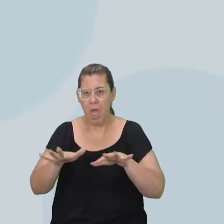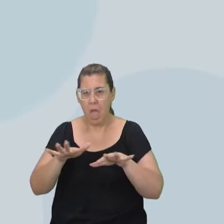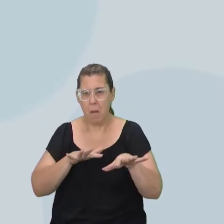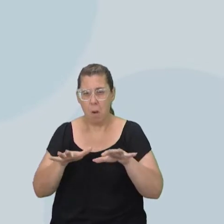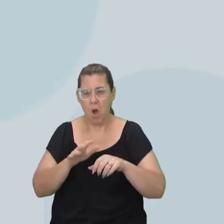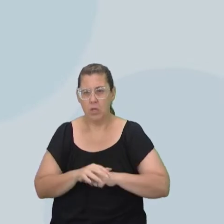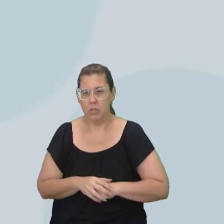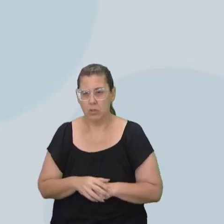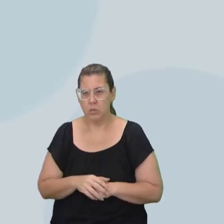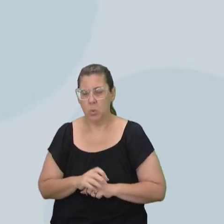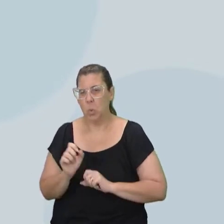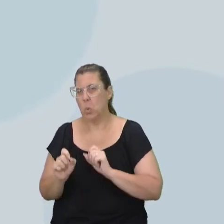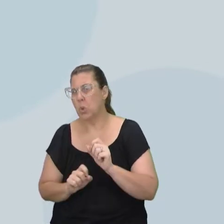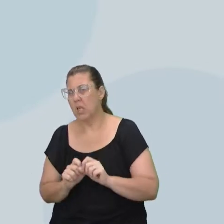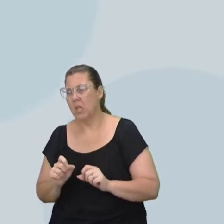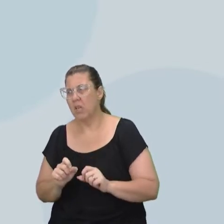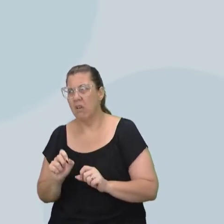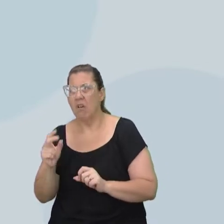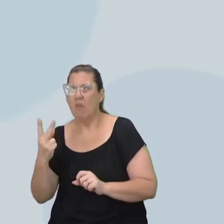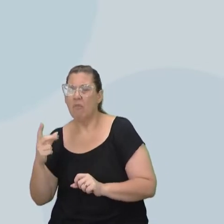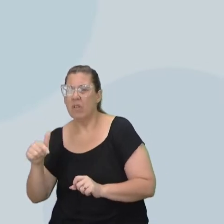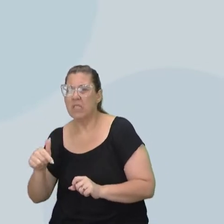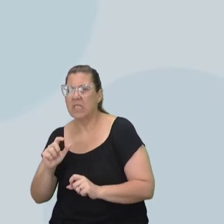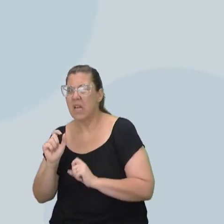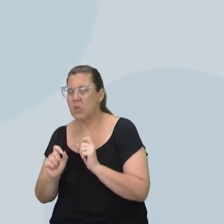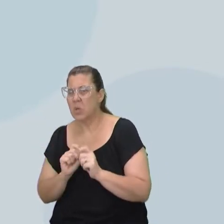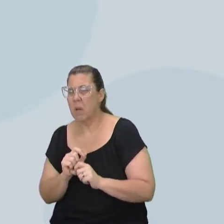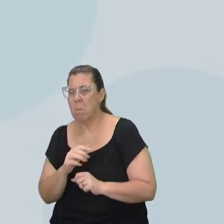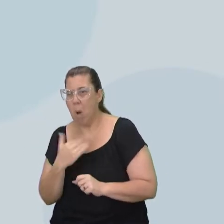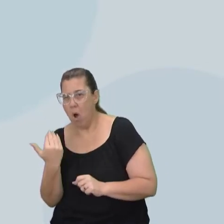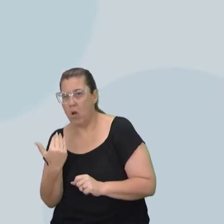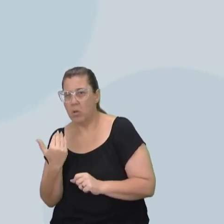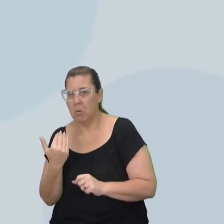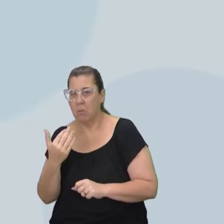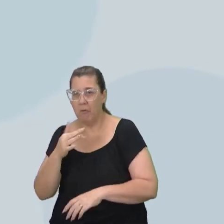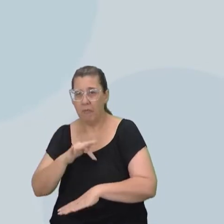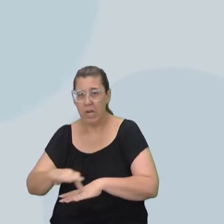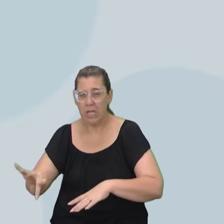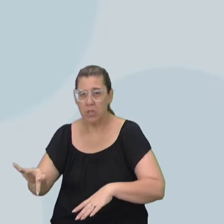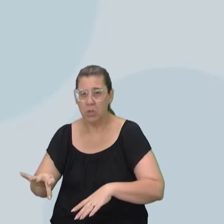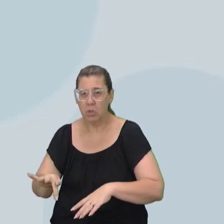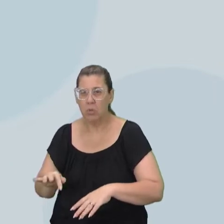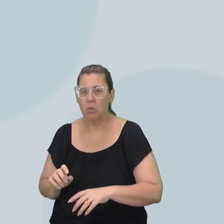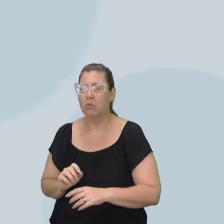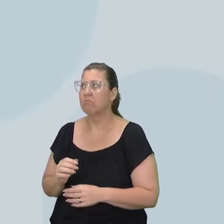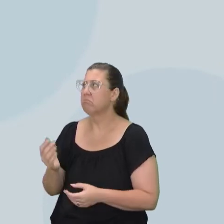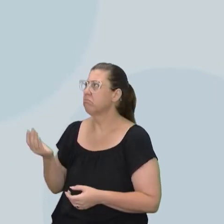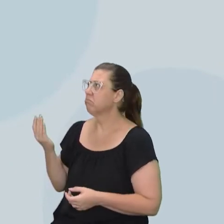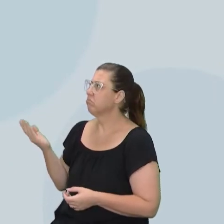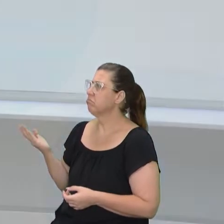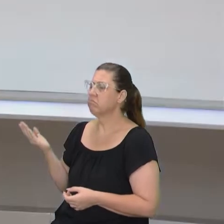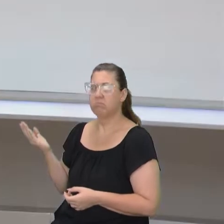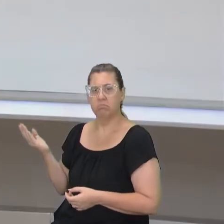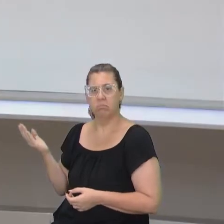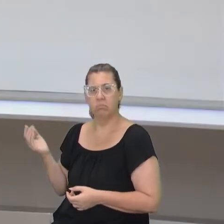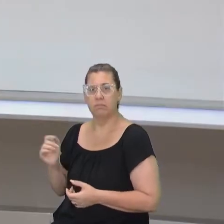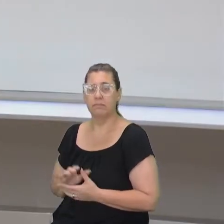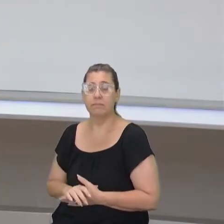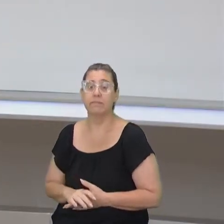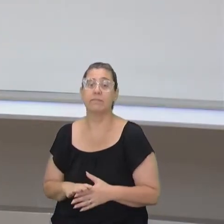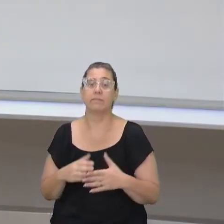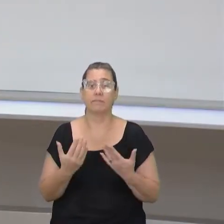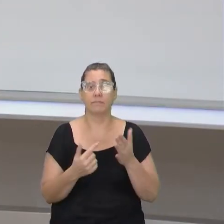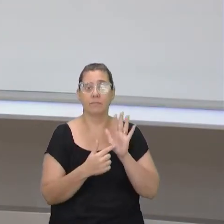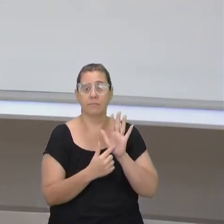Será que 27 machucados? Será que 27 mortos? Ou seja, você está lendo, abrindo suposições, certo? Está aqui,